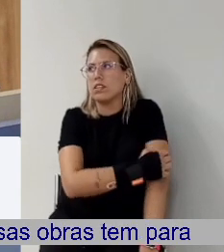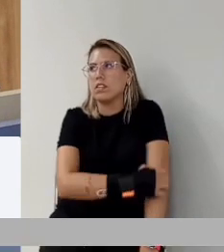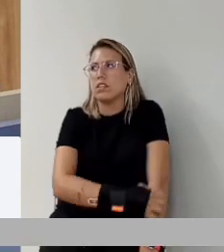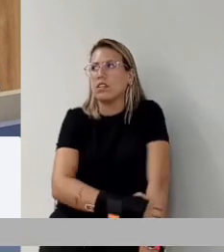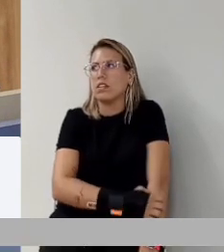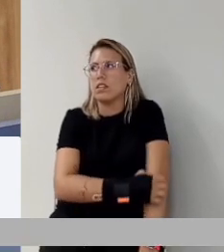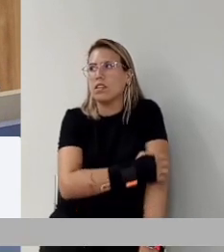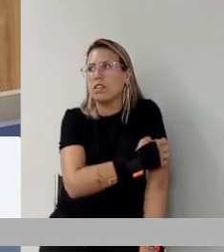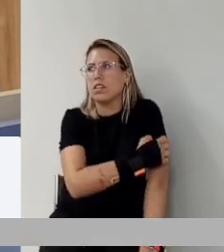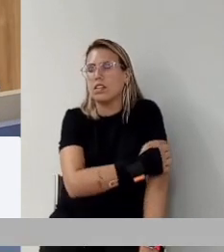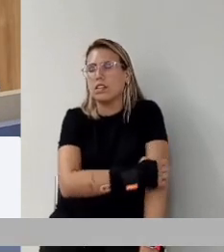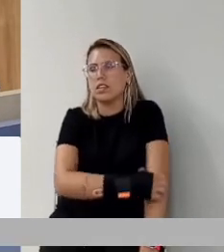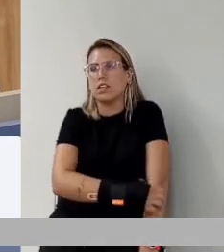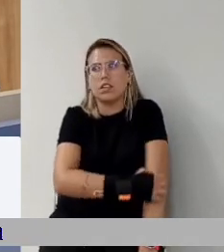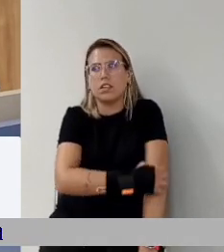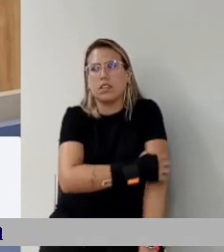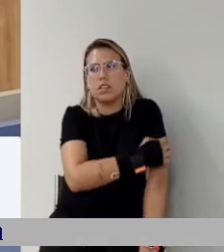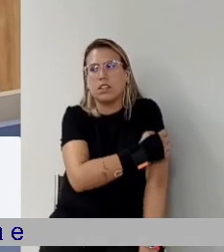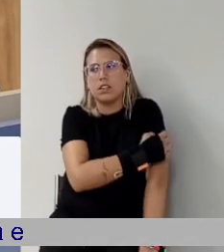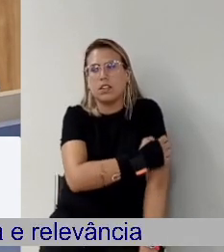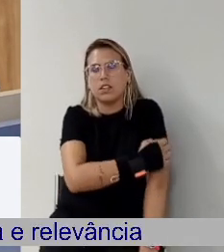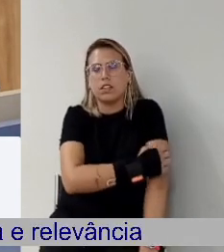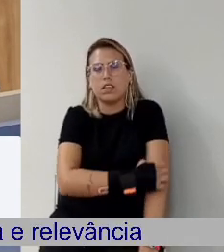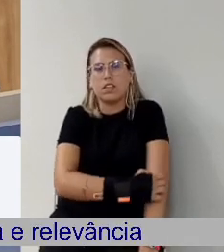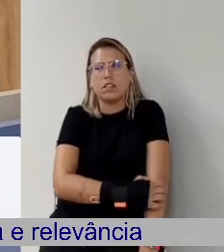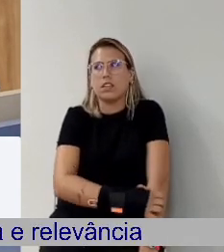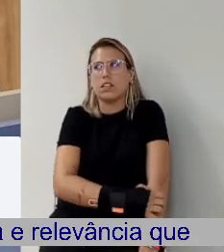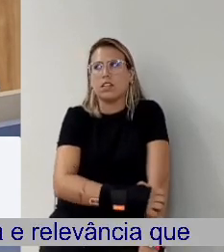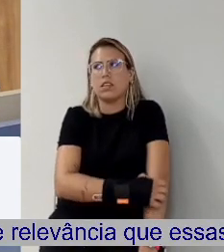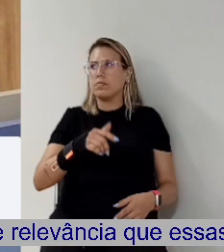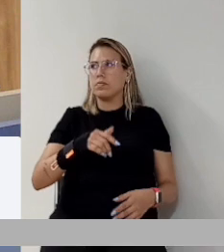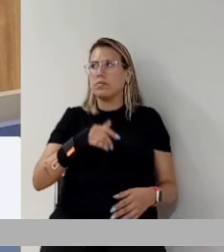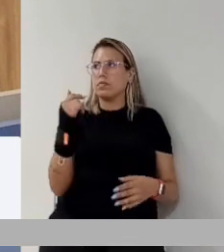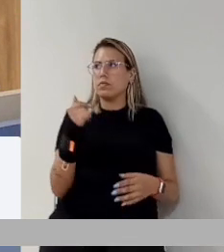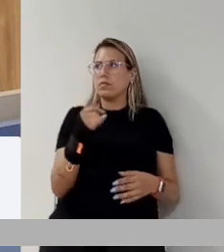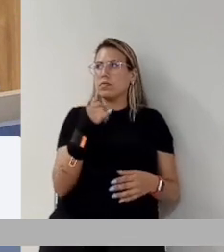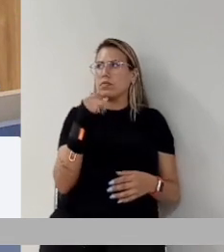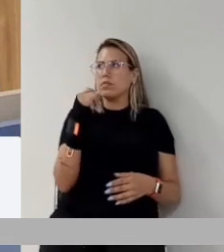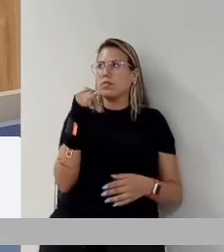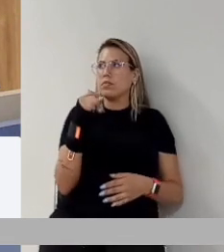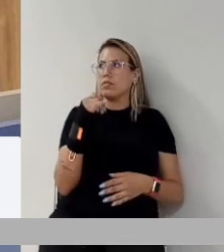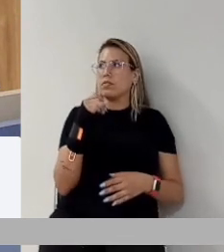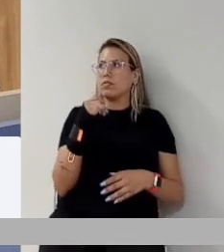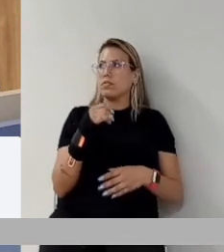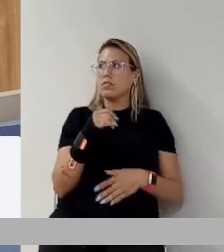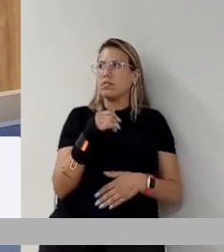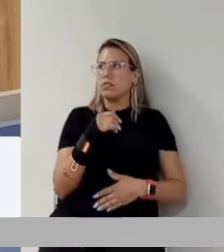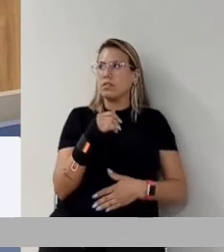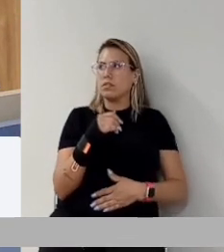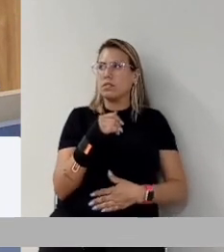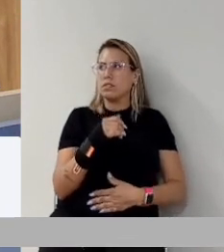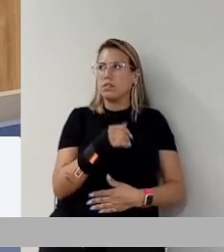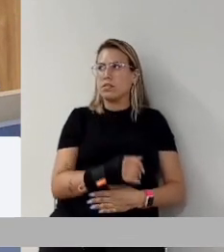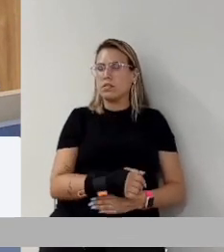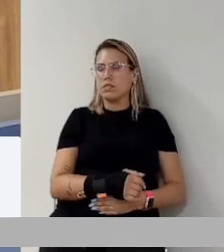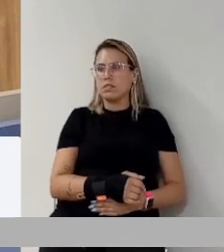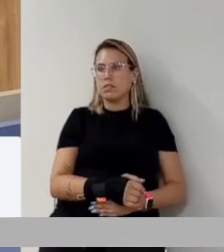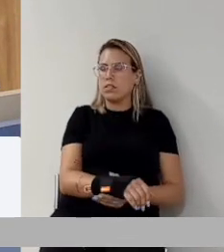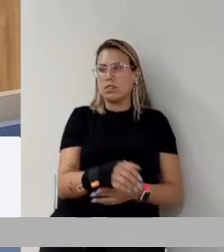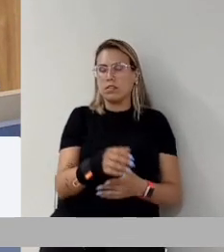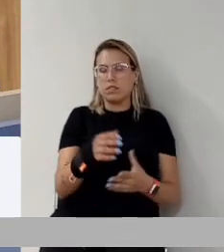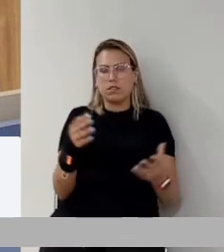pessoas devido à importância e relevância que essas obras t para o município de Tabuleiro do Norte